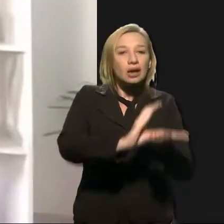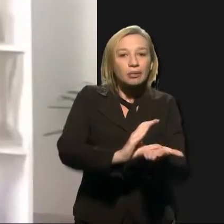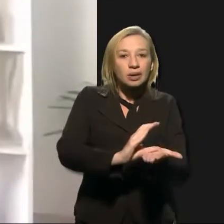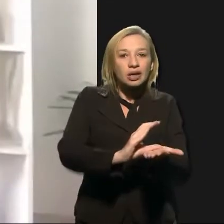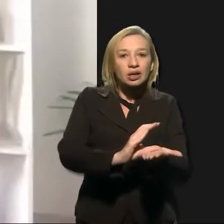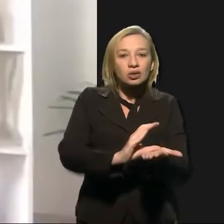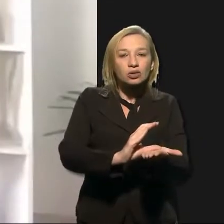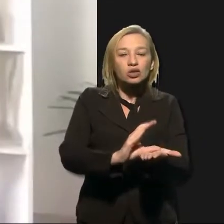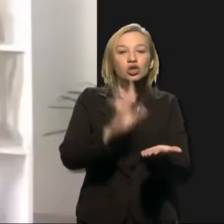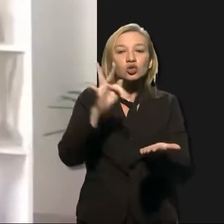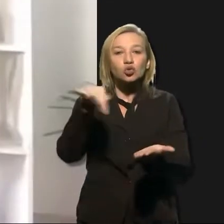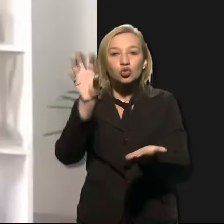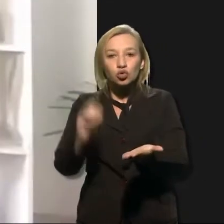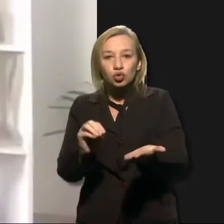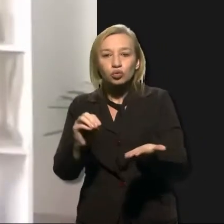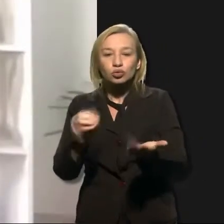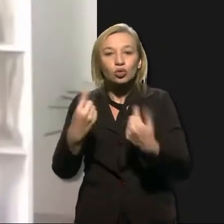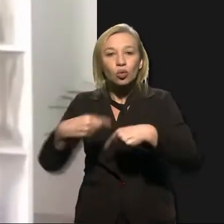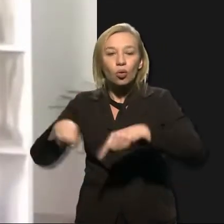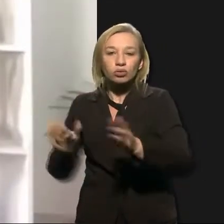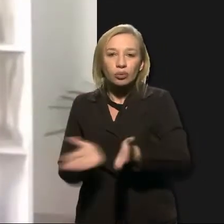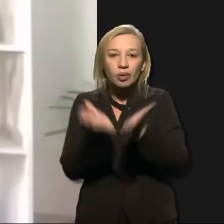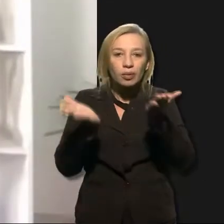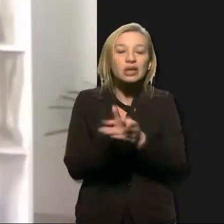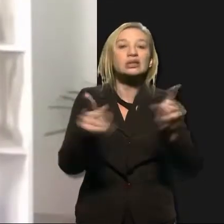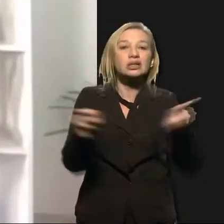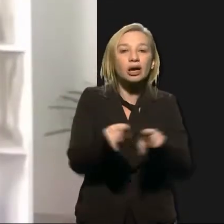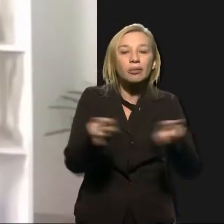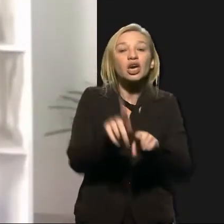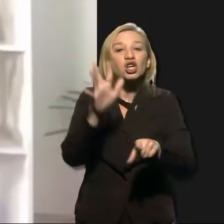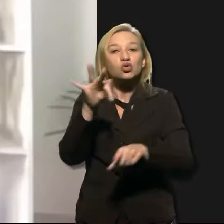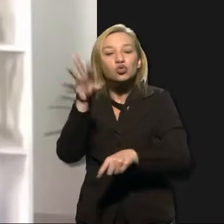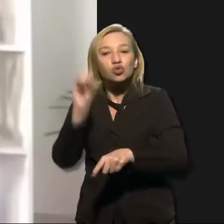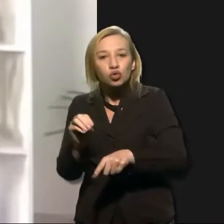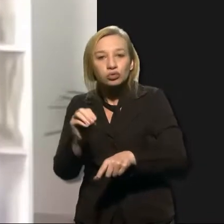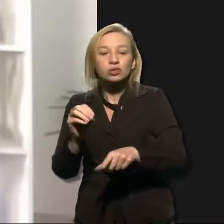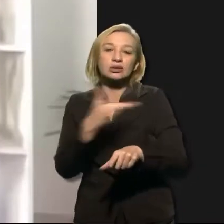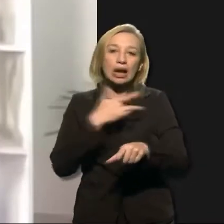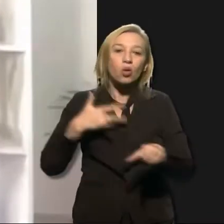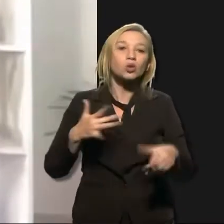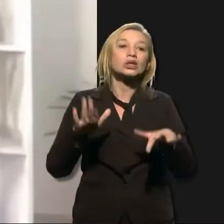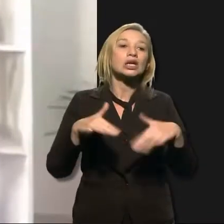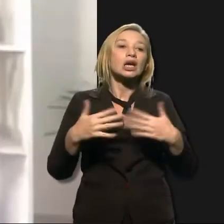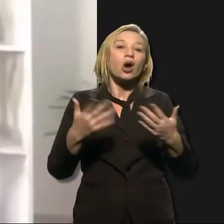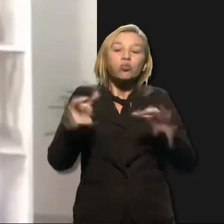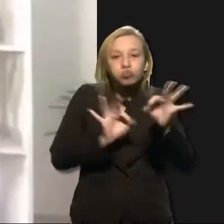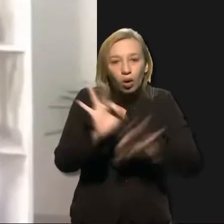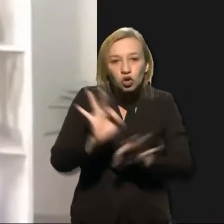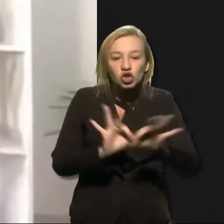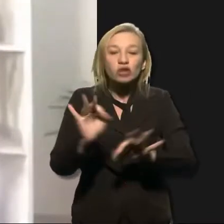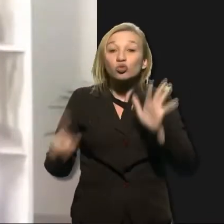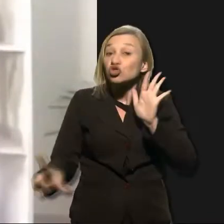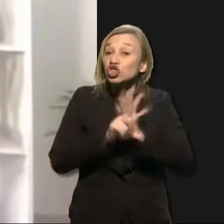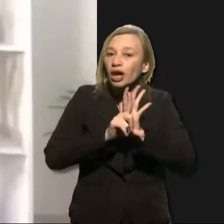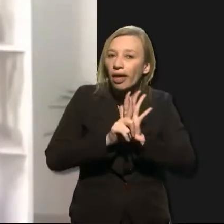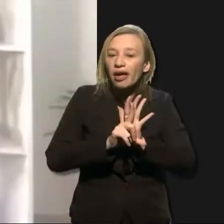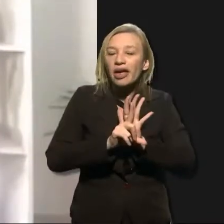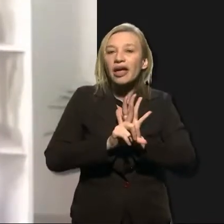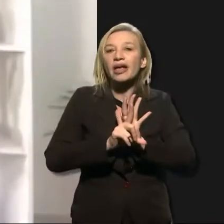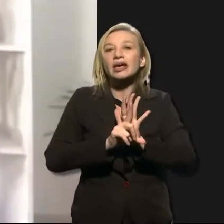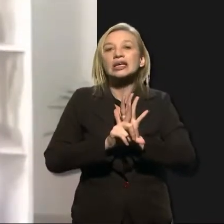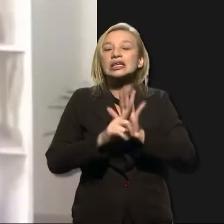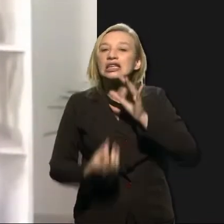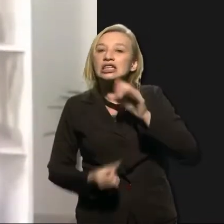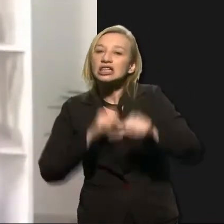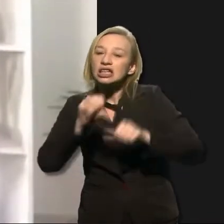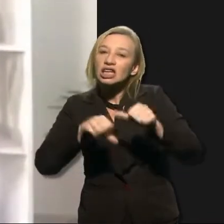possibilidades do orçamento vir exatamente do Fundo de Combate à Pobreza e também do Fundo de Saúde, ou seja, é